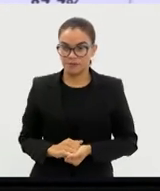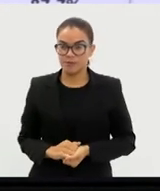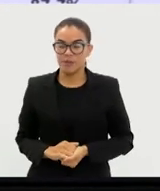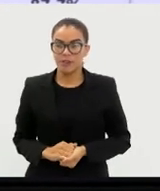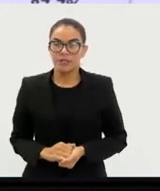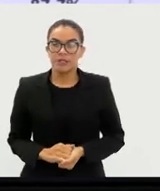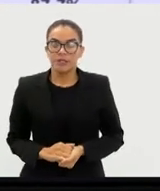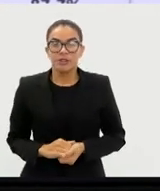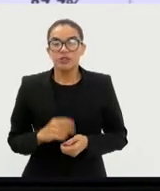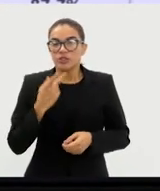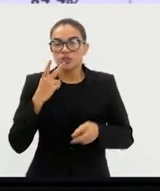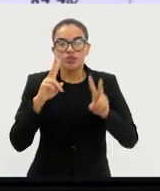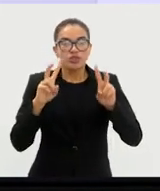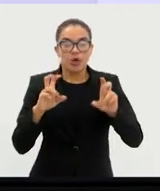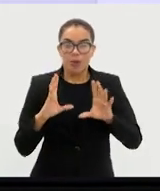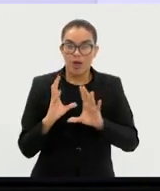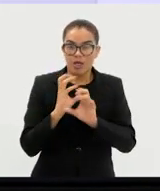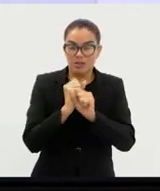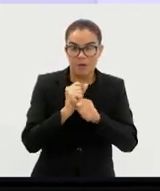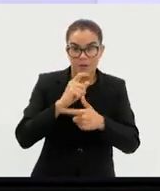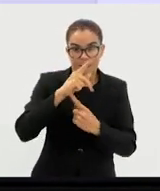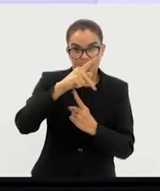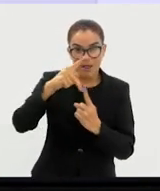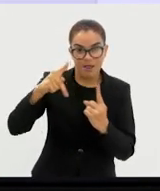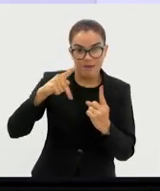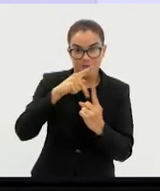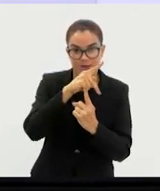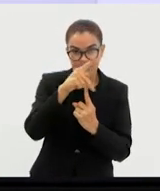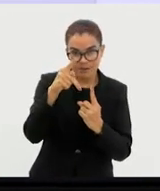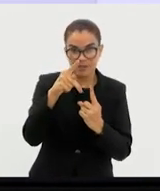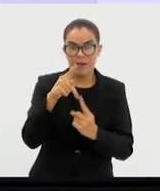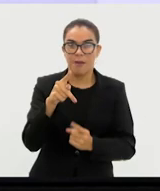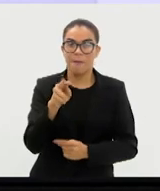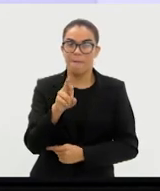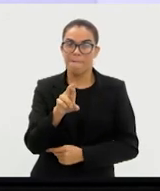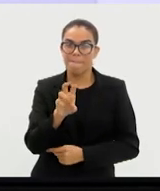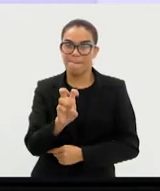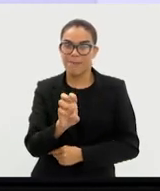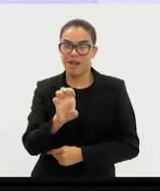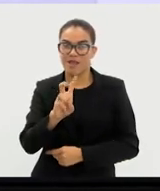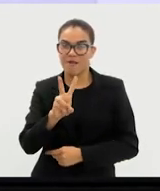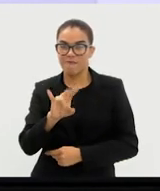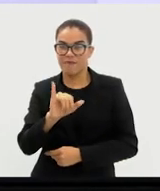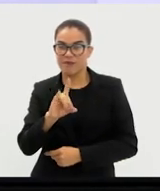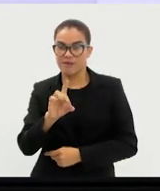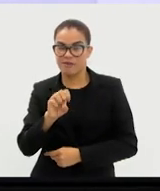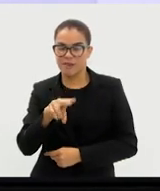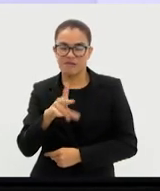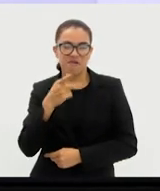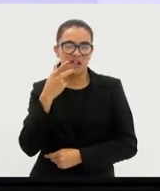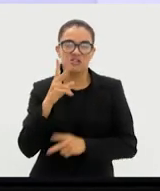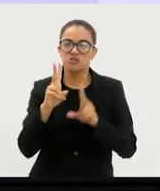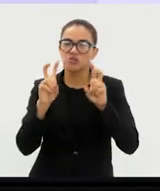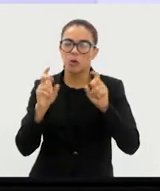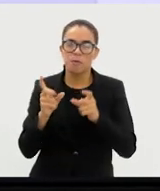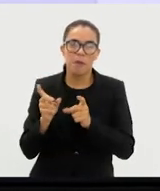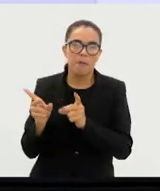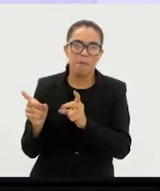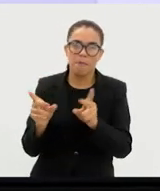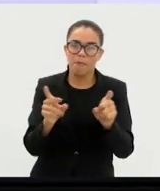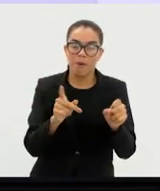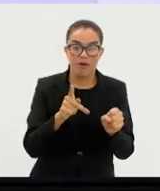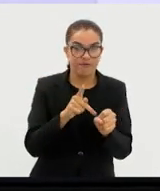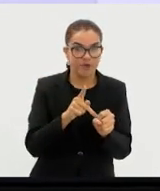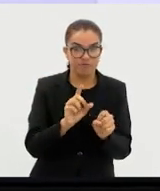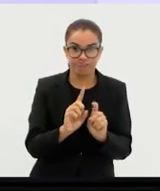Em relação ao resultado previdenciário também, que é importante destacar, aqui a gente não está considerando as receitas de royalties e participações especiais, que são